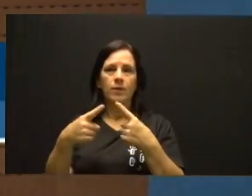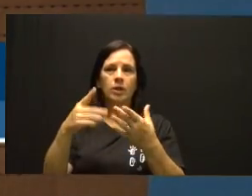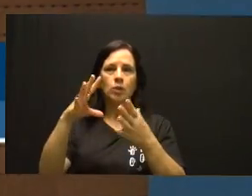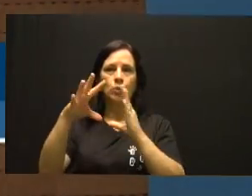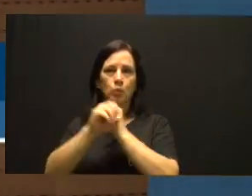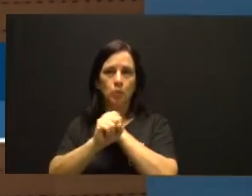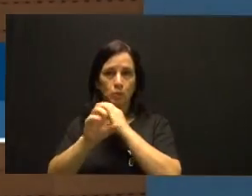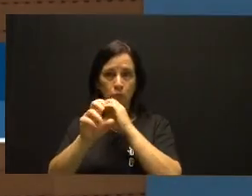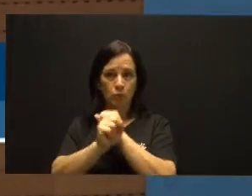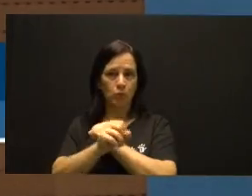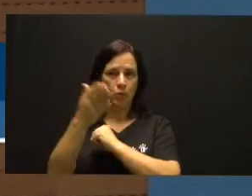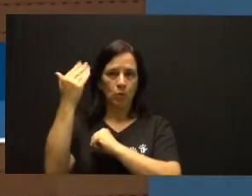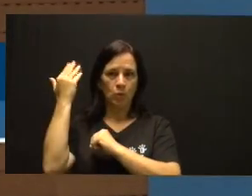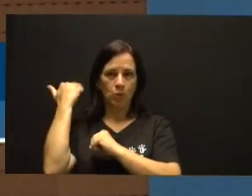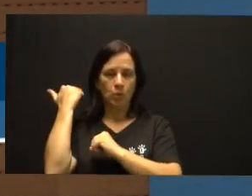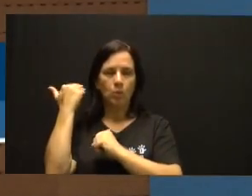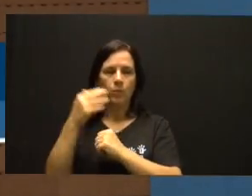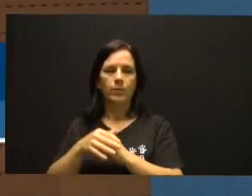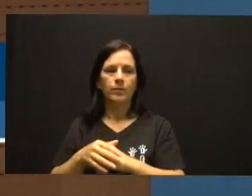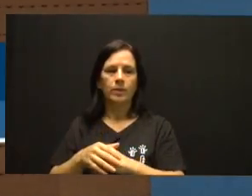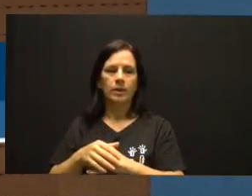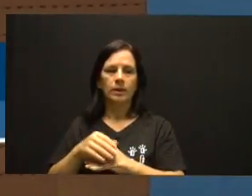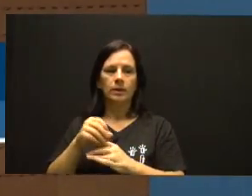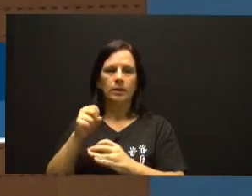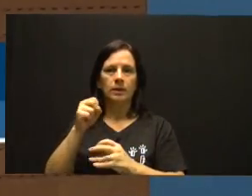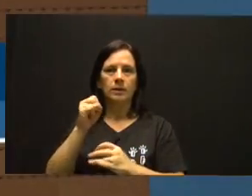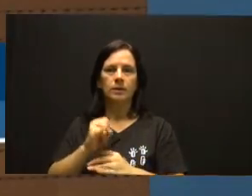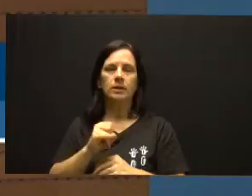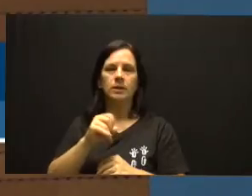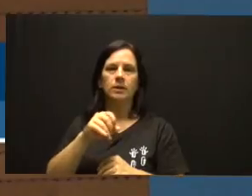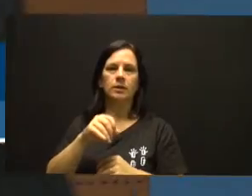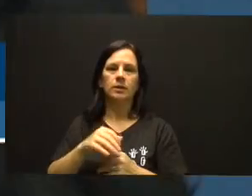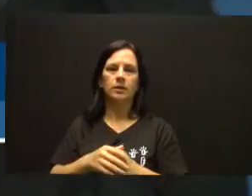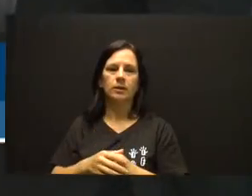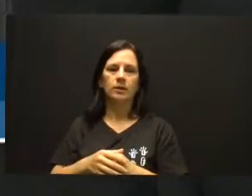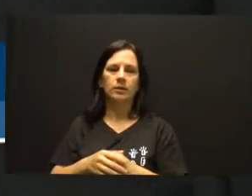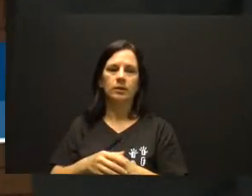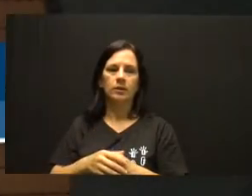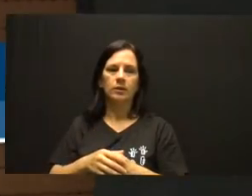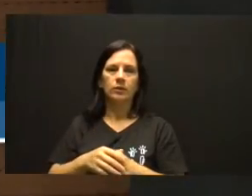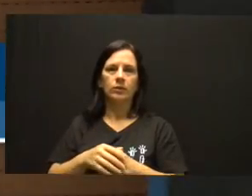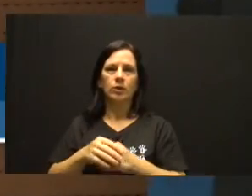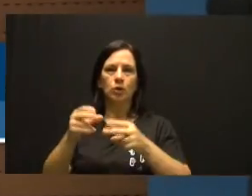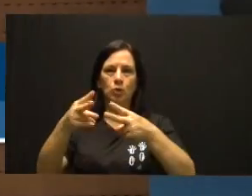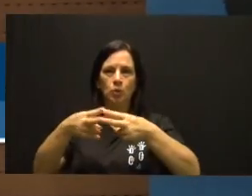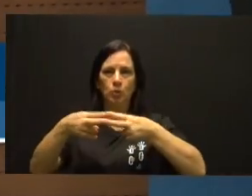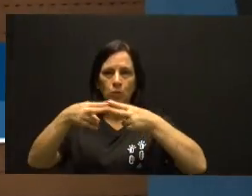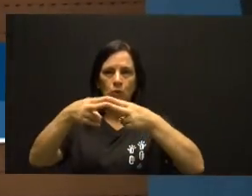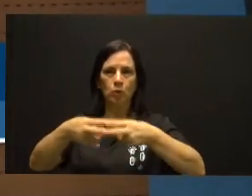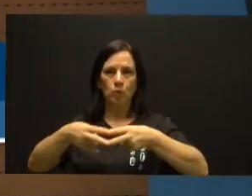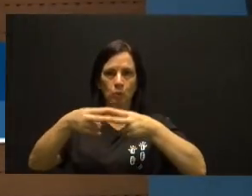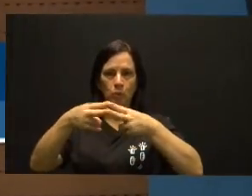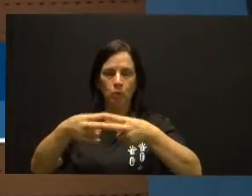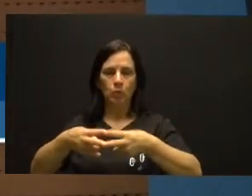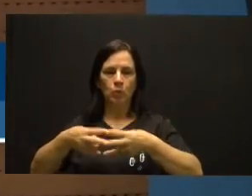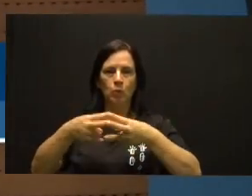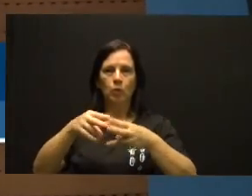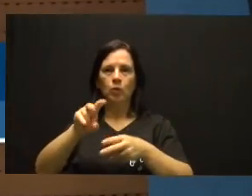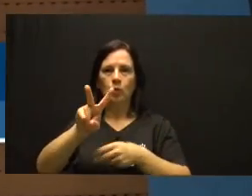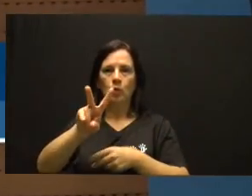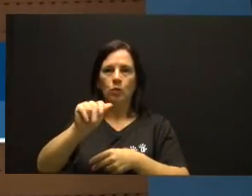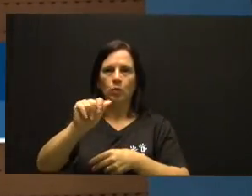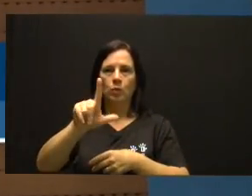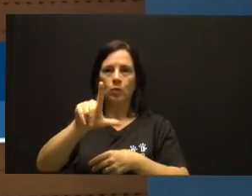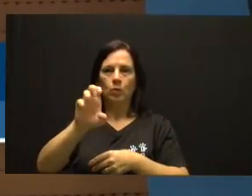vamos lá buscar, investigar se a VLI, que está fazendo um porto novo aqui no Vale, na Vale